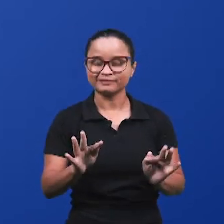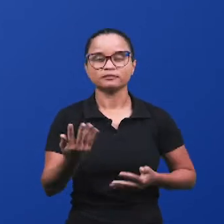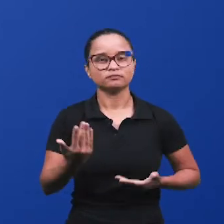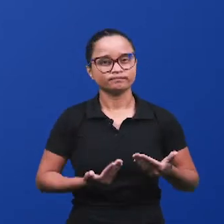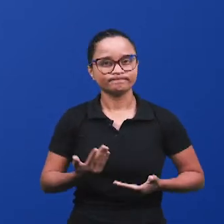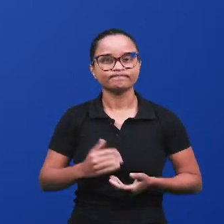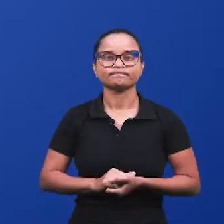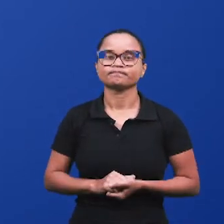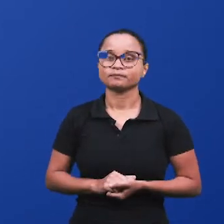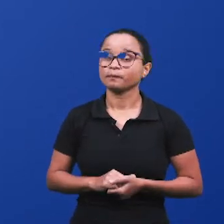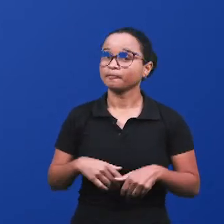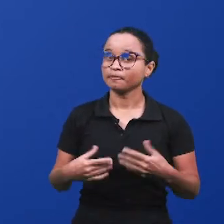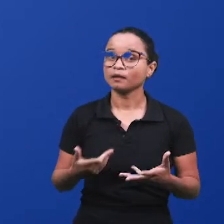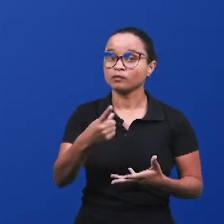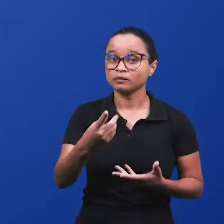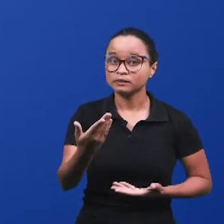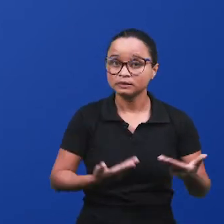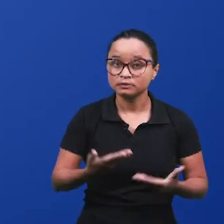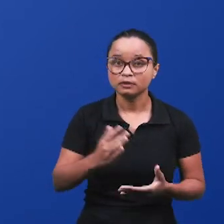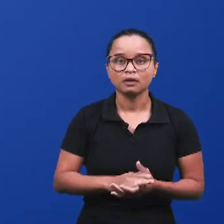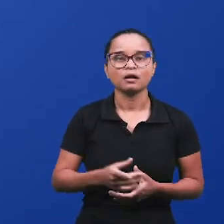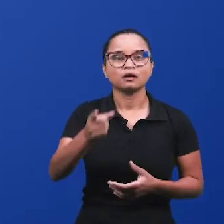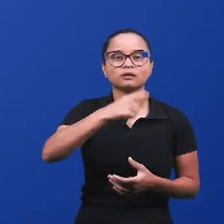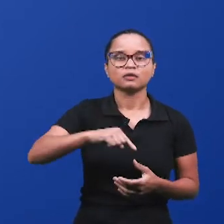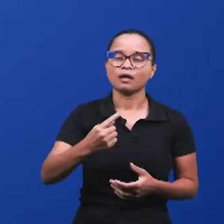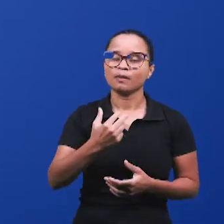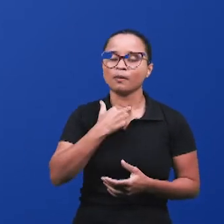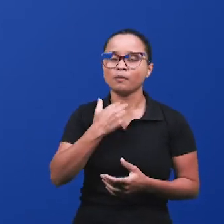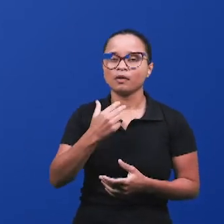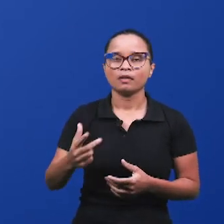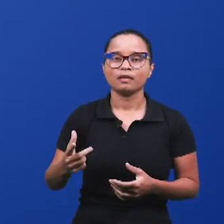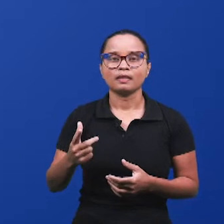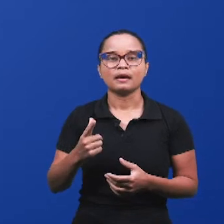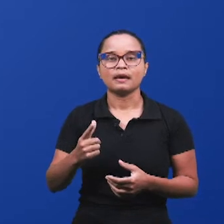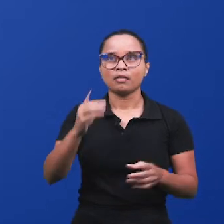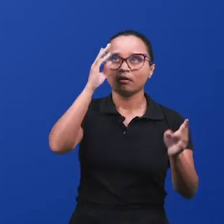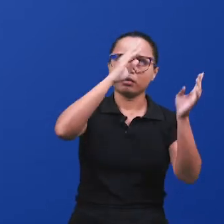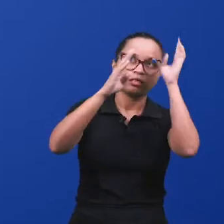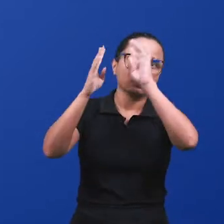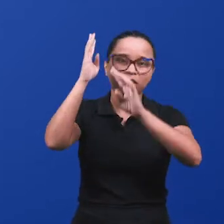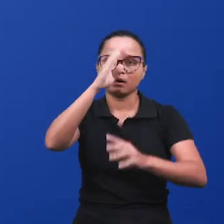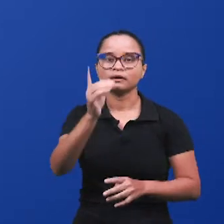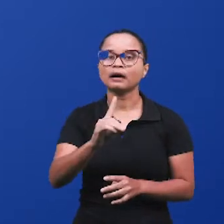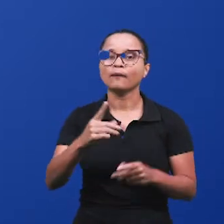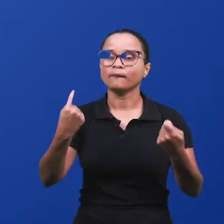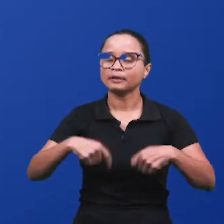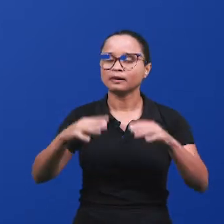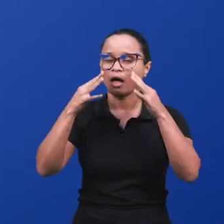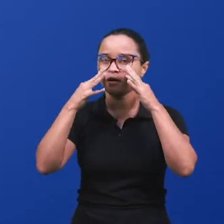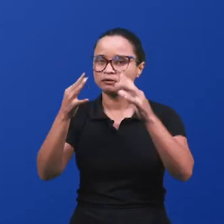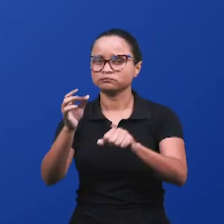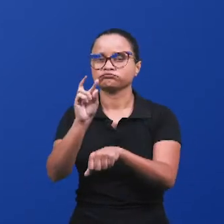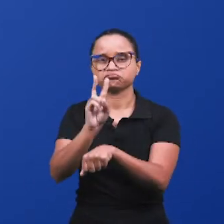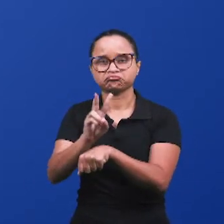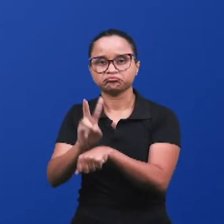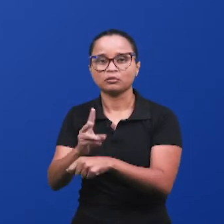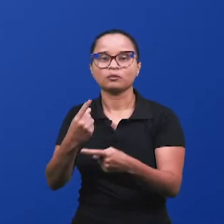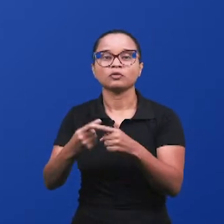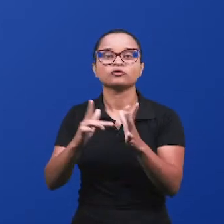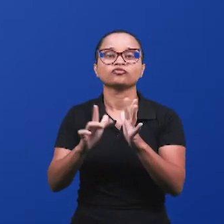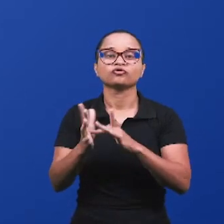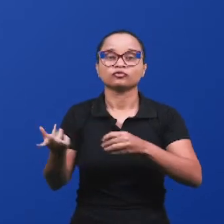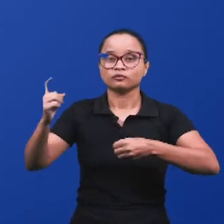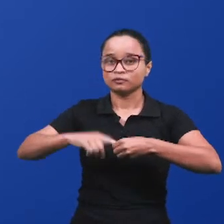são os tais servos. Irmãos, nós não podemos dormir, nós temos que ficar vigilantes,